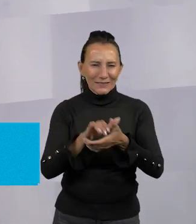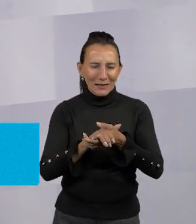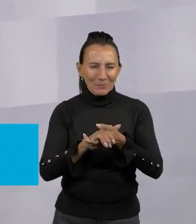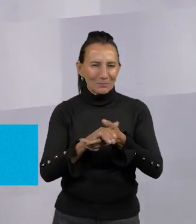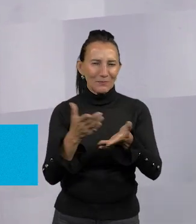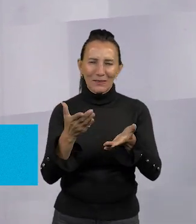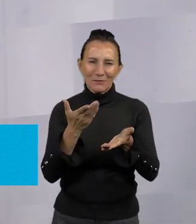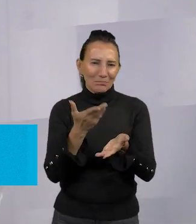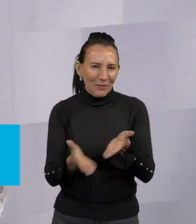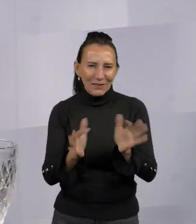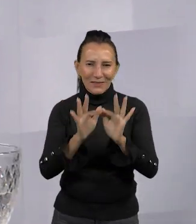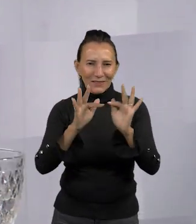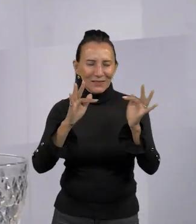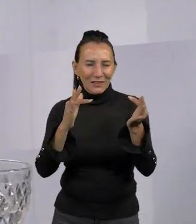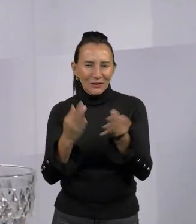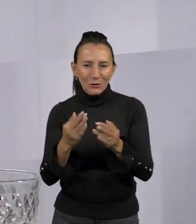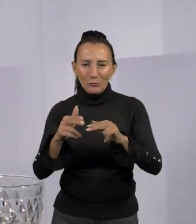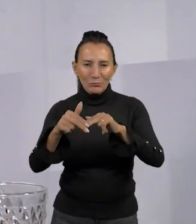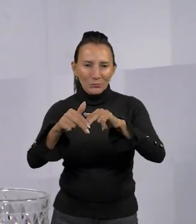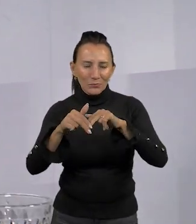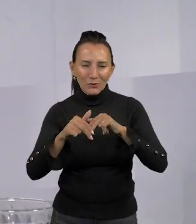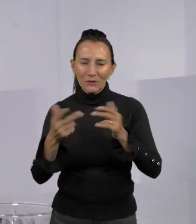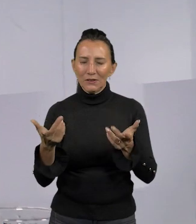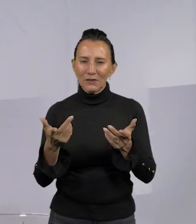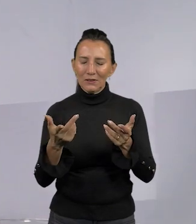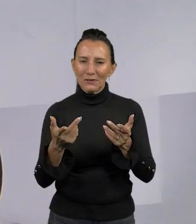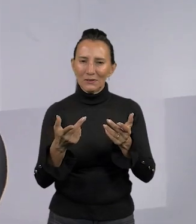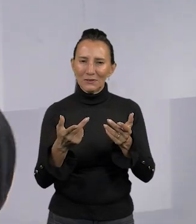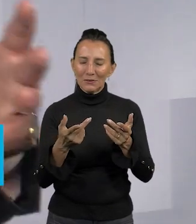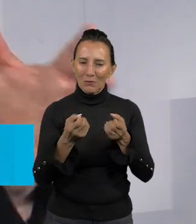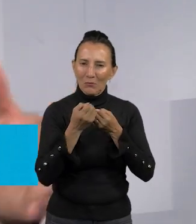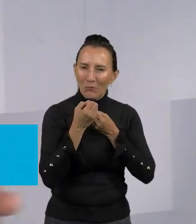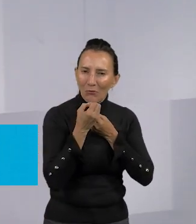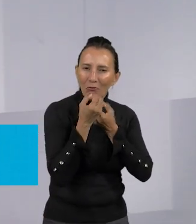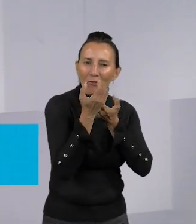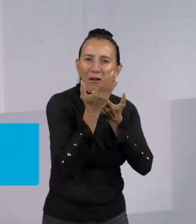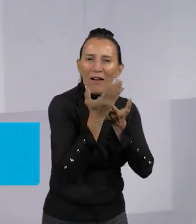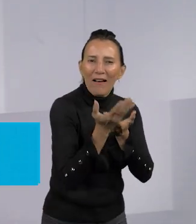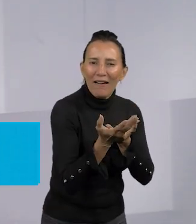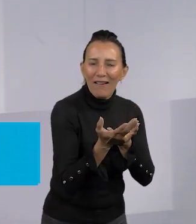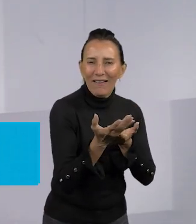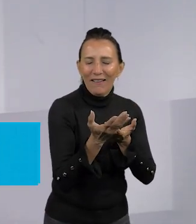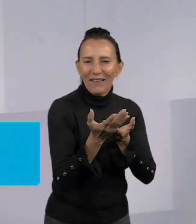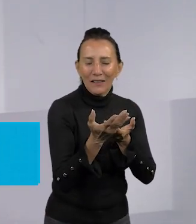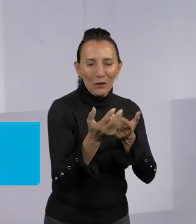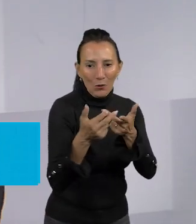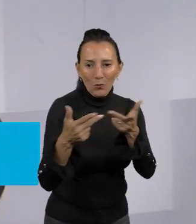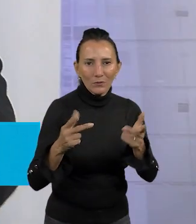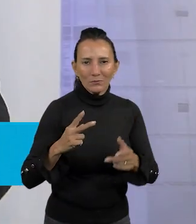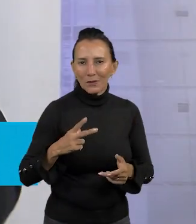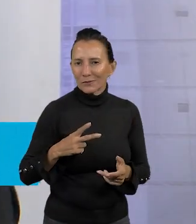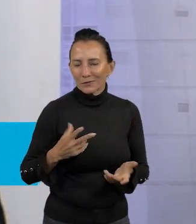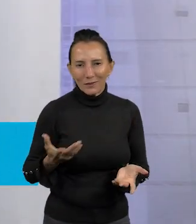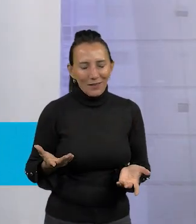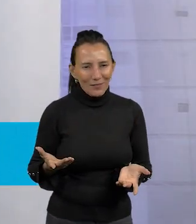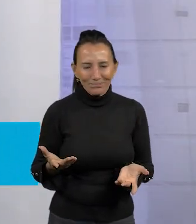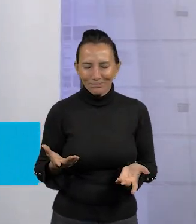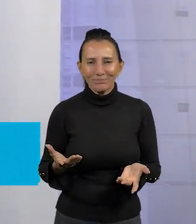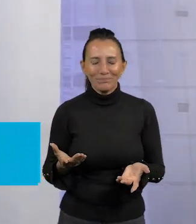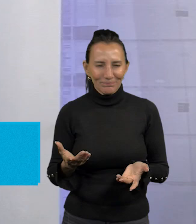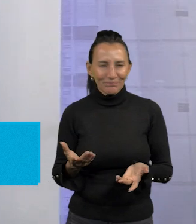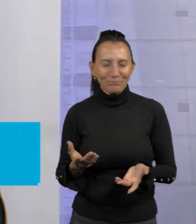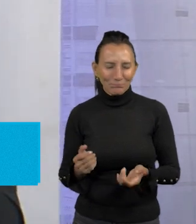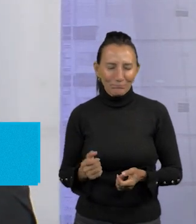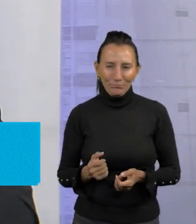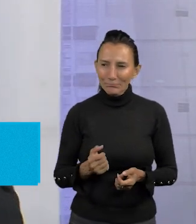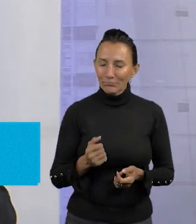eh para outras pessoas aquilo que é que diz respeito à sua própria família outra coisa interessante